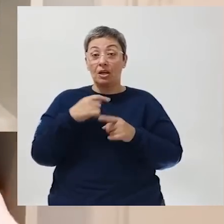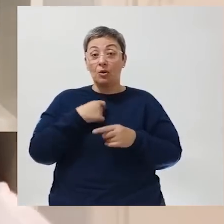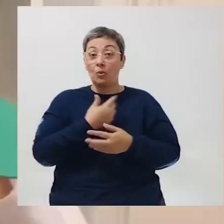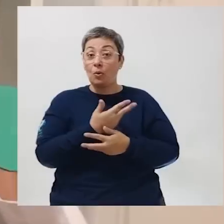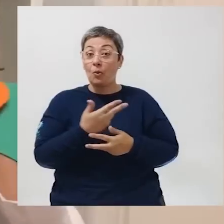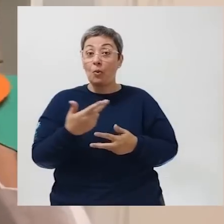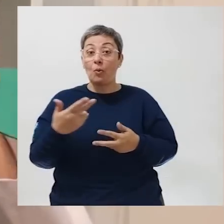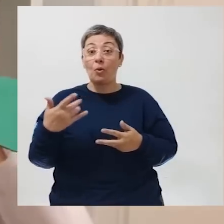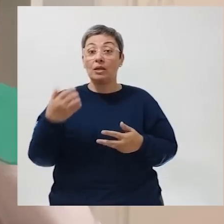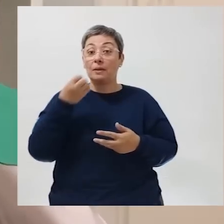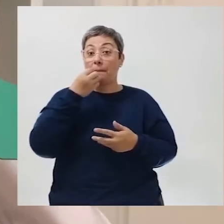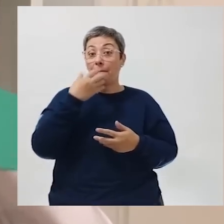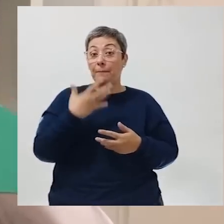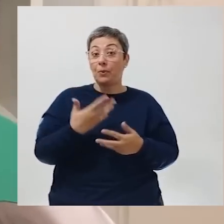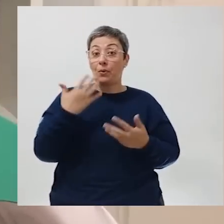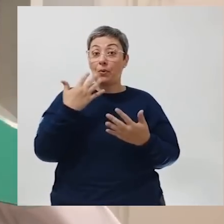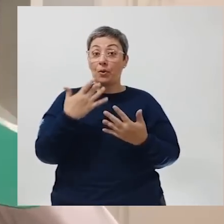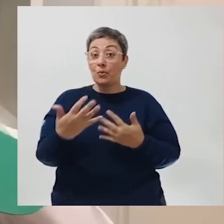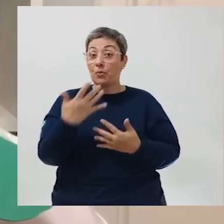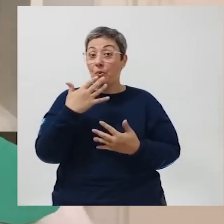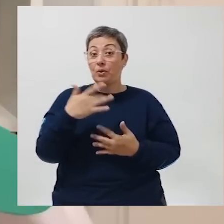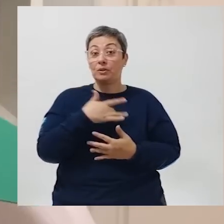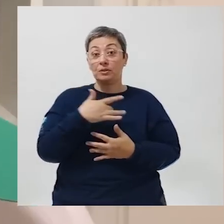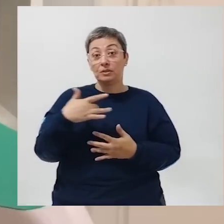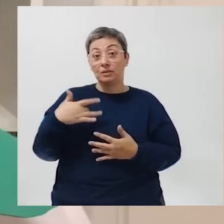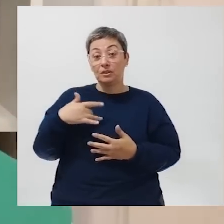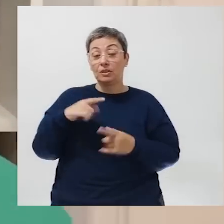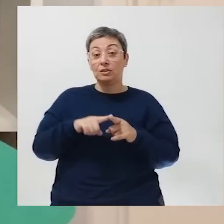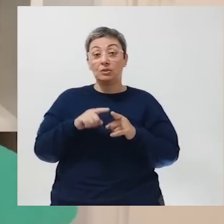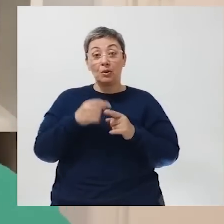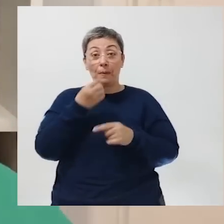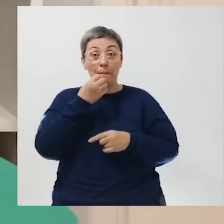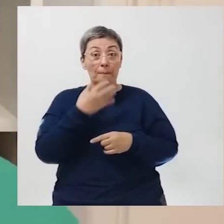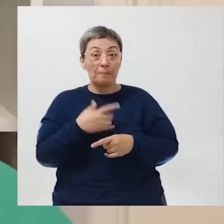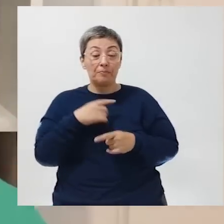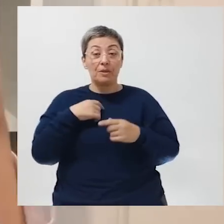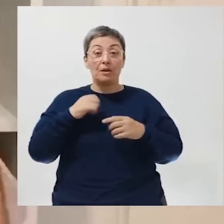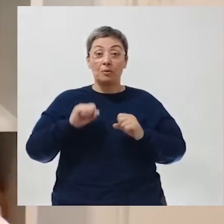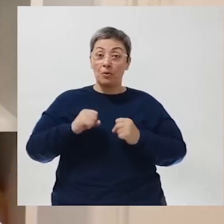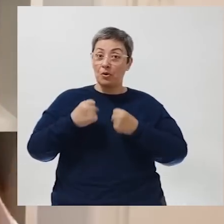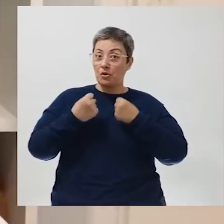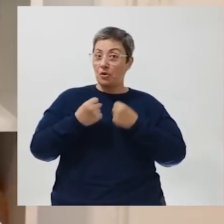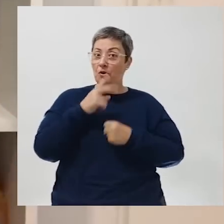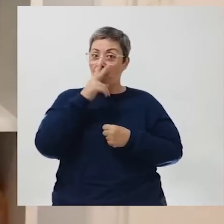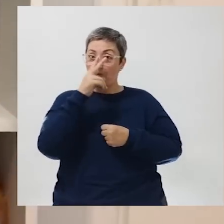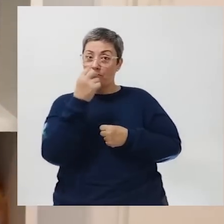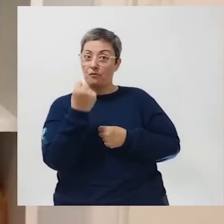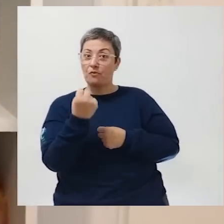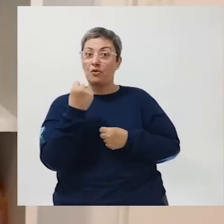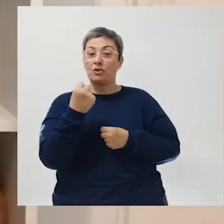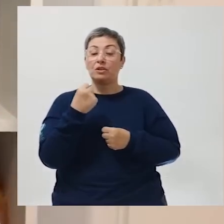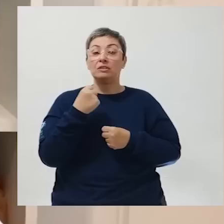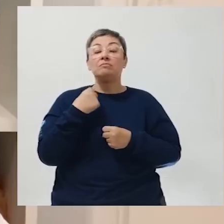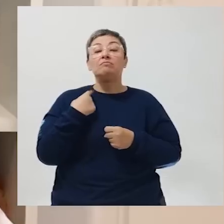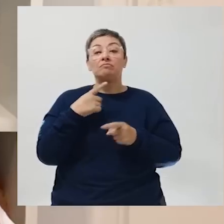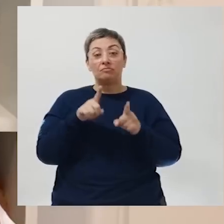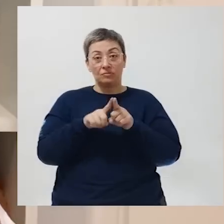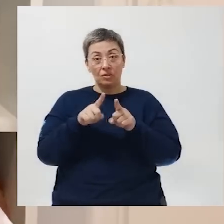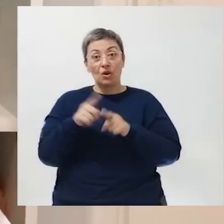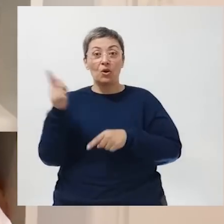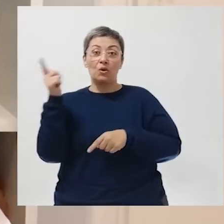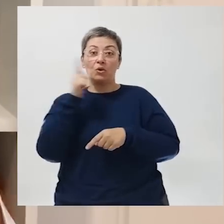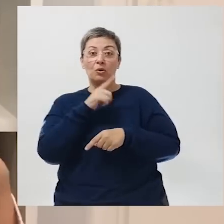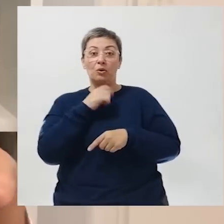aqui, quanta coisa boa, colorida, saudável e nutritiva para fortalecer os nossos soldadinhos de